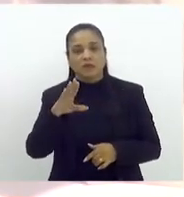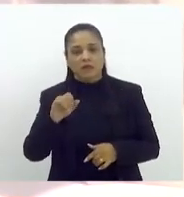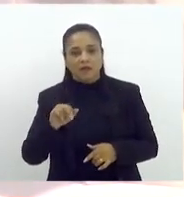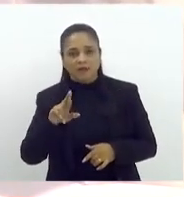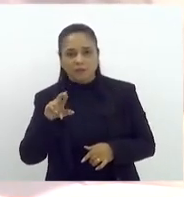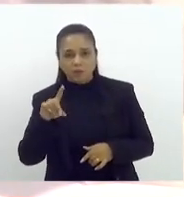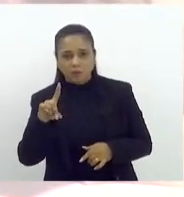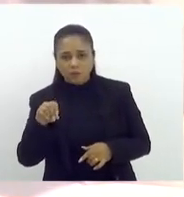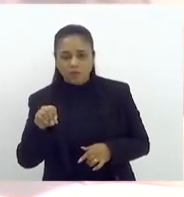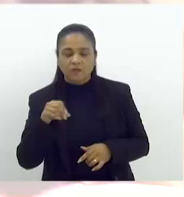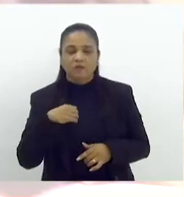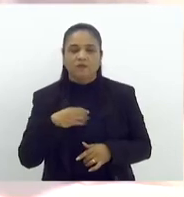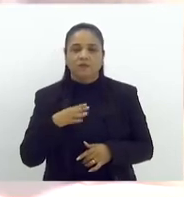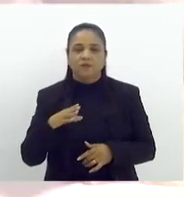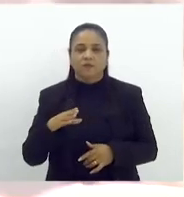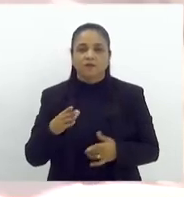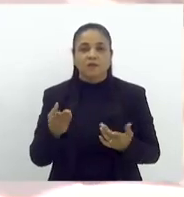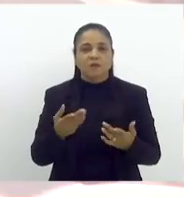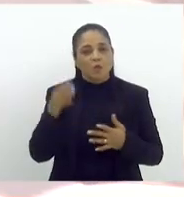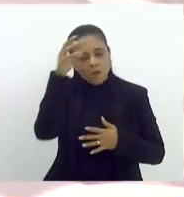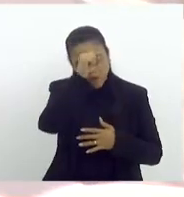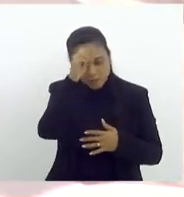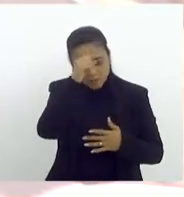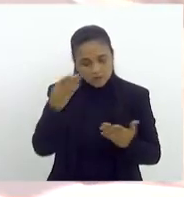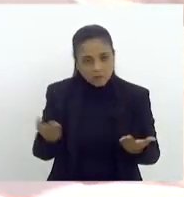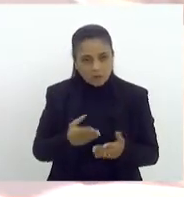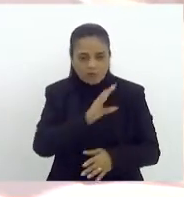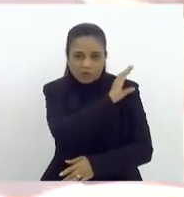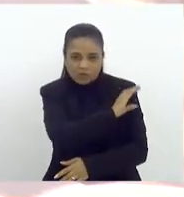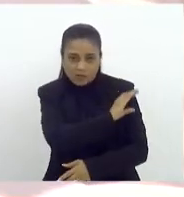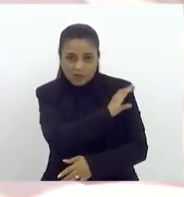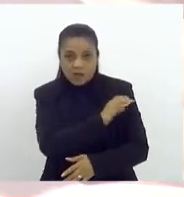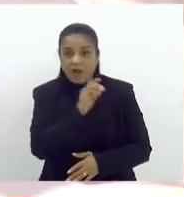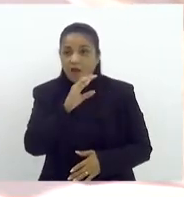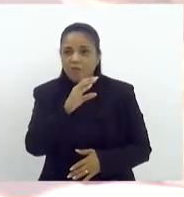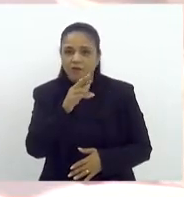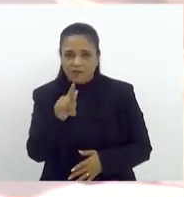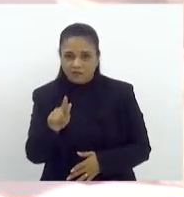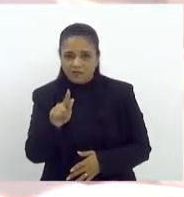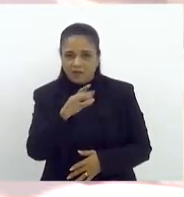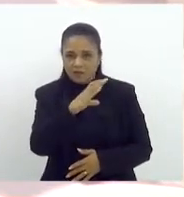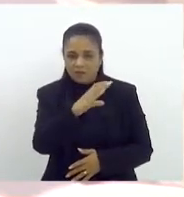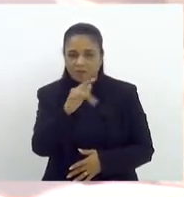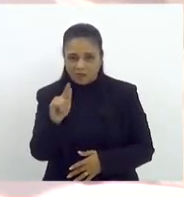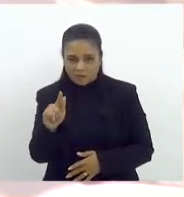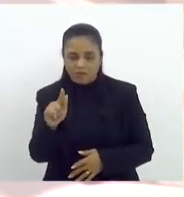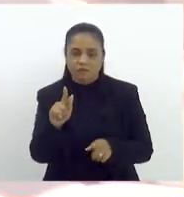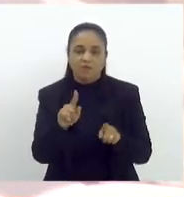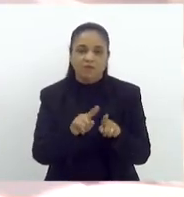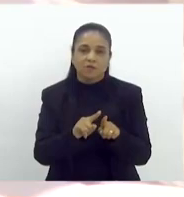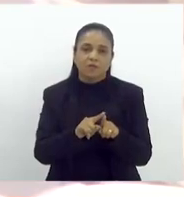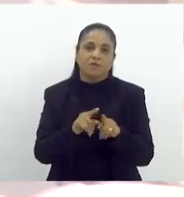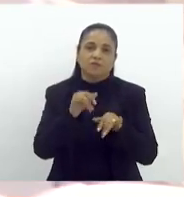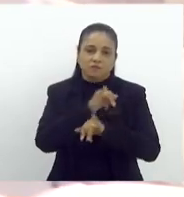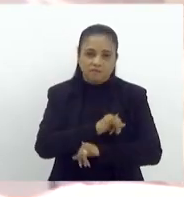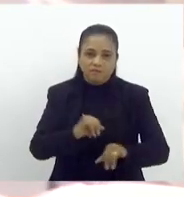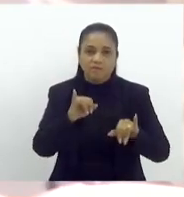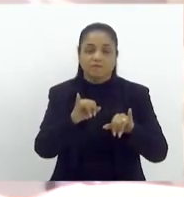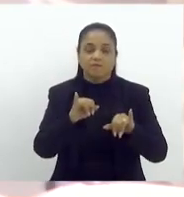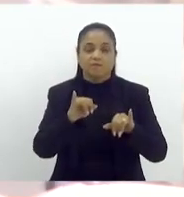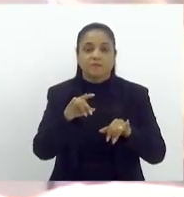CJ hip hop em Campo Grande onde eu sou aprendiz até hoje e faça a minha reverência a todos eles já dizia Nite